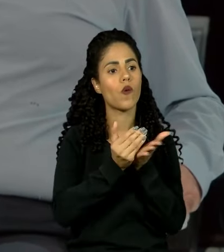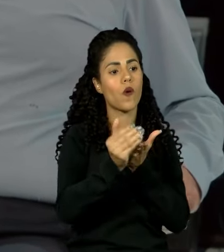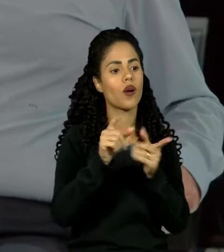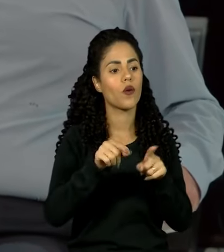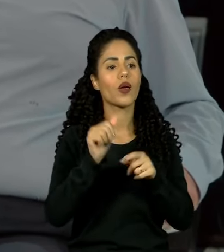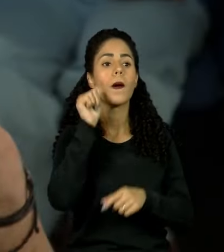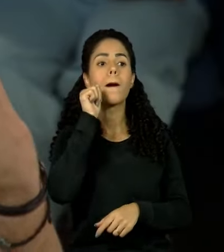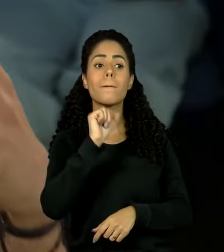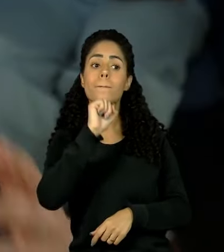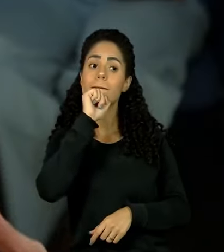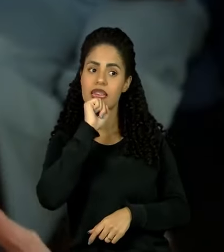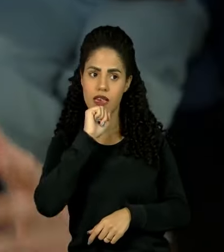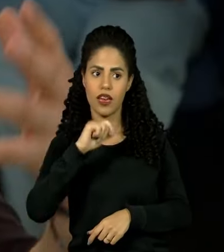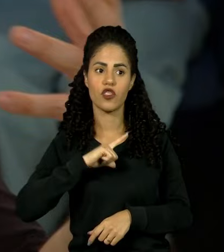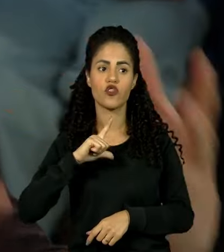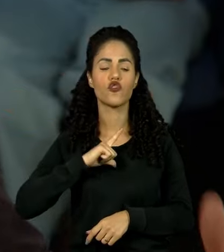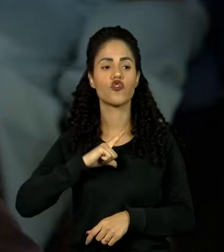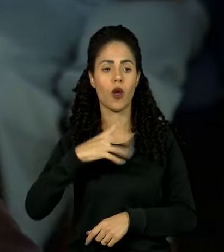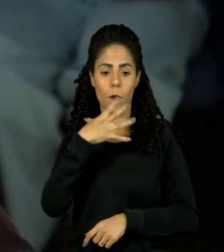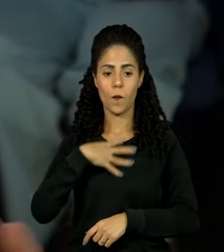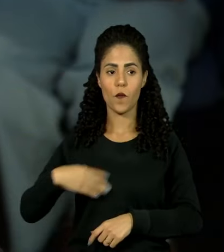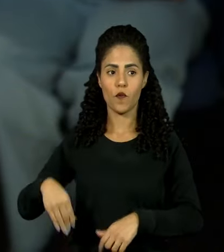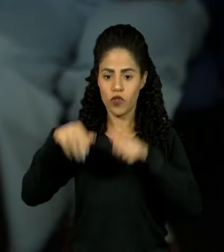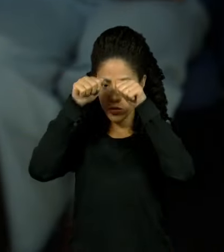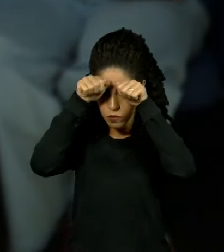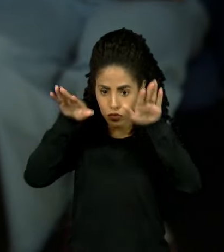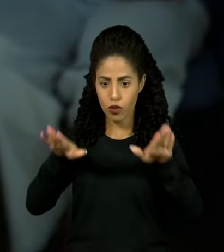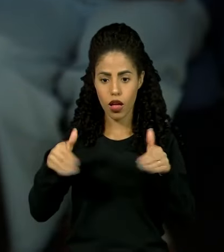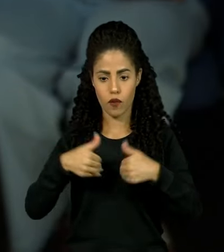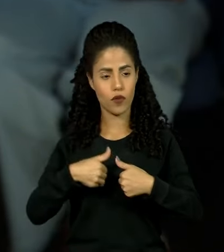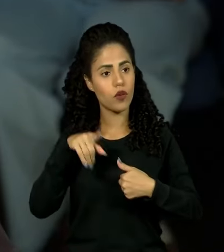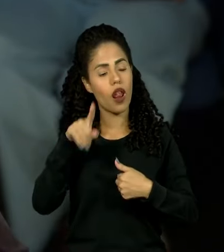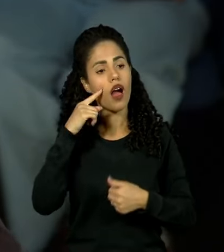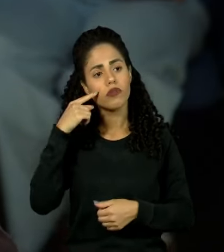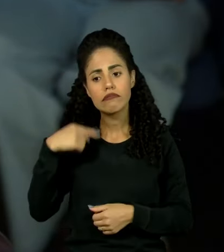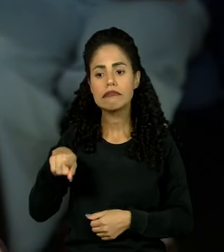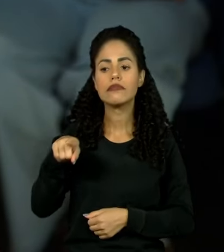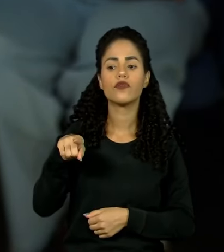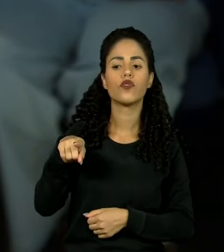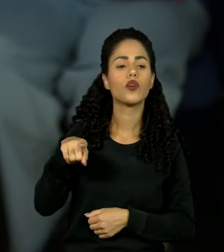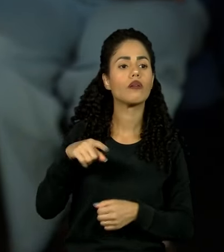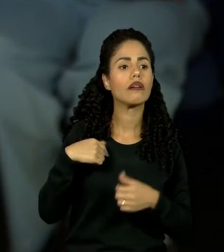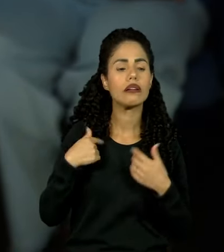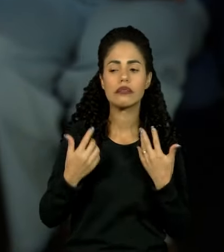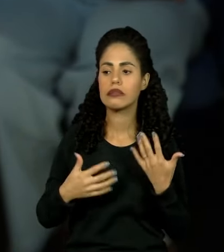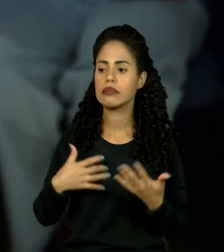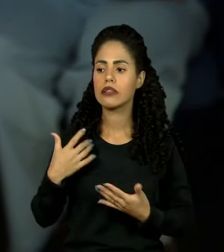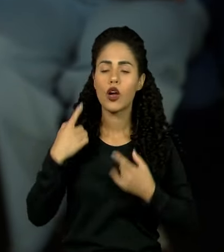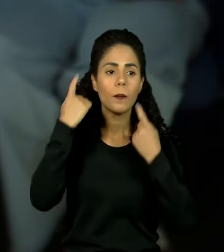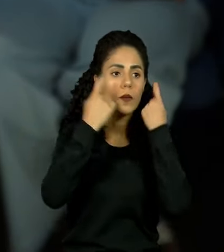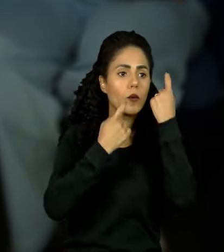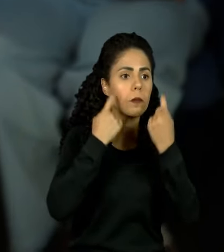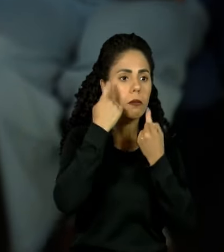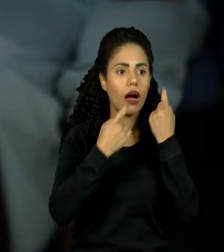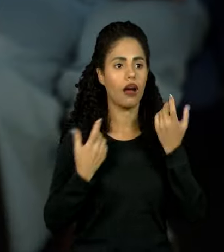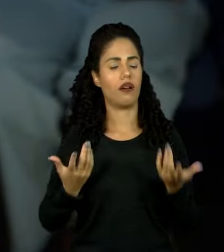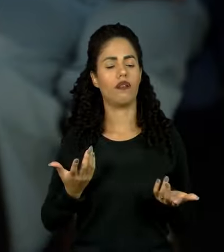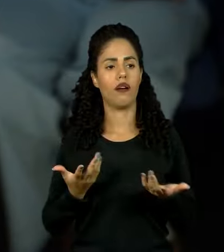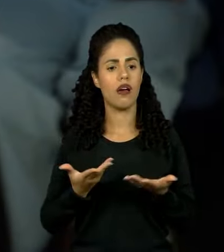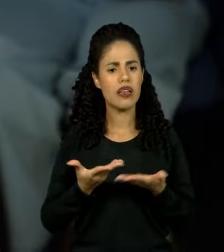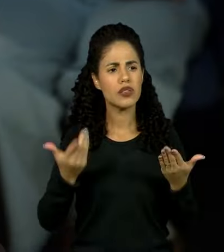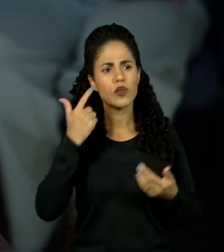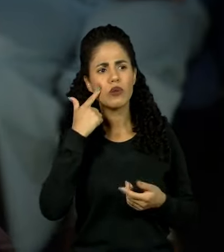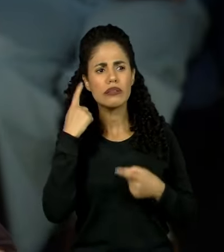mãe né de uma criança com autismo de um de um adulto com autismo né vai e coloca preocupação para você e é uma